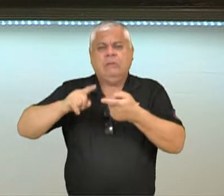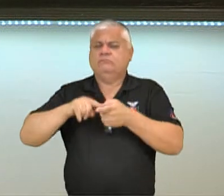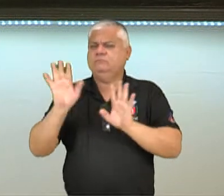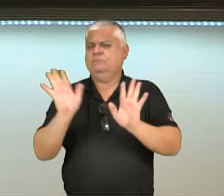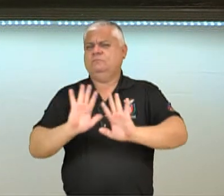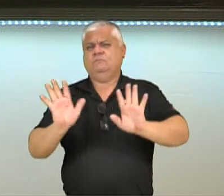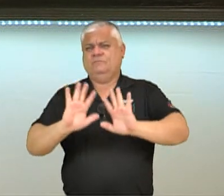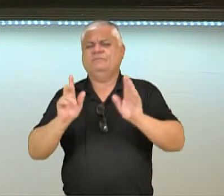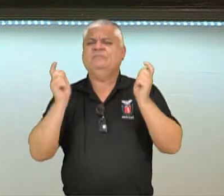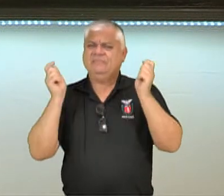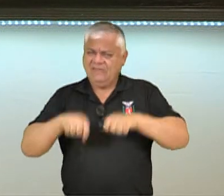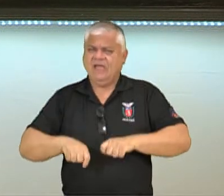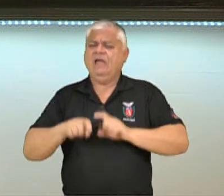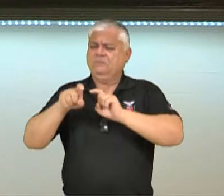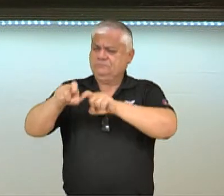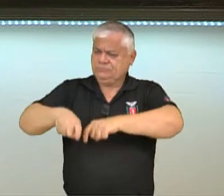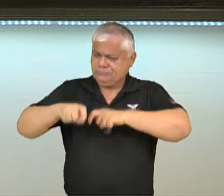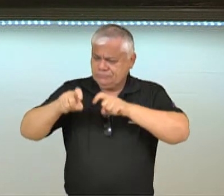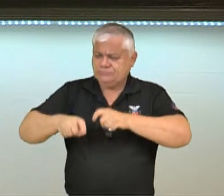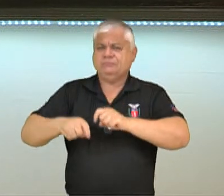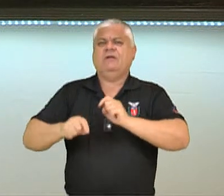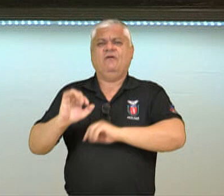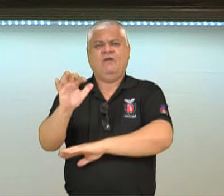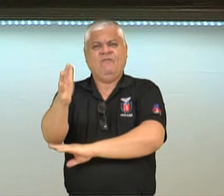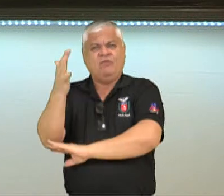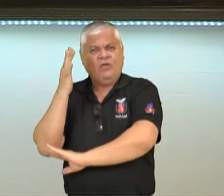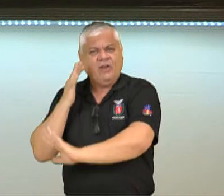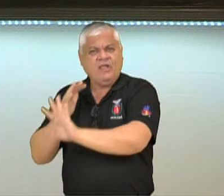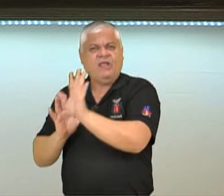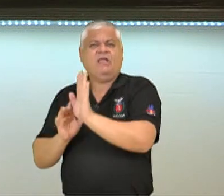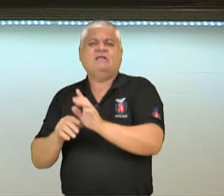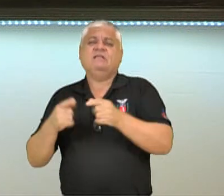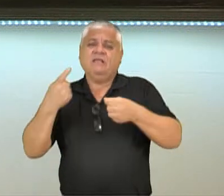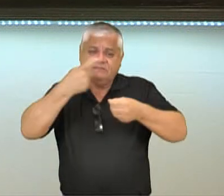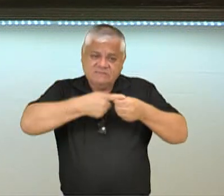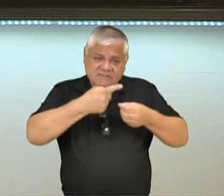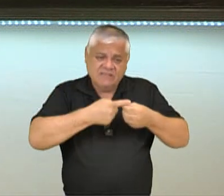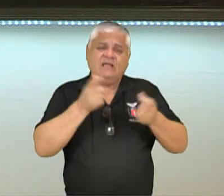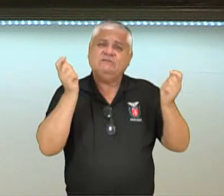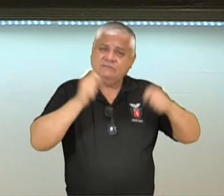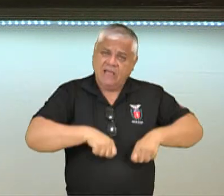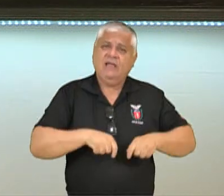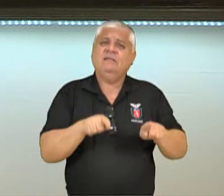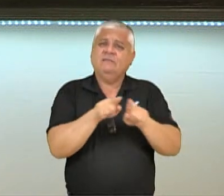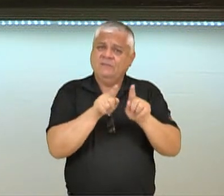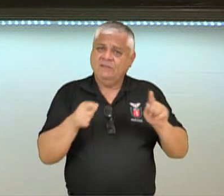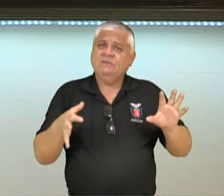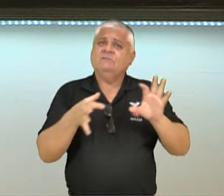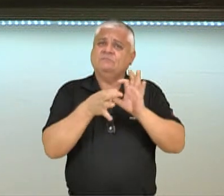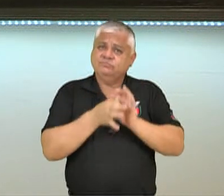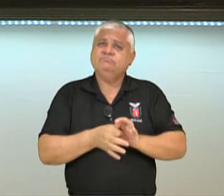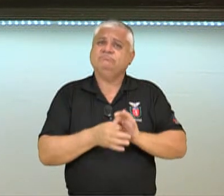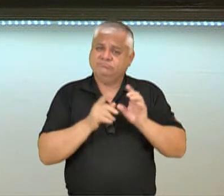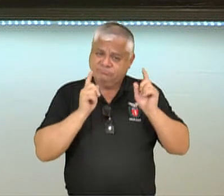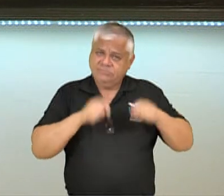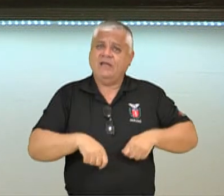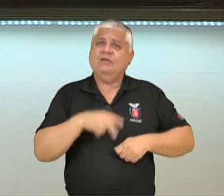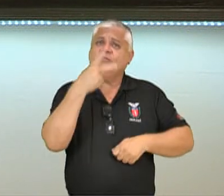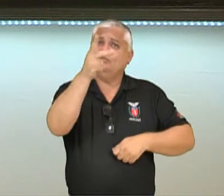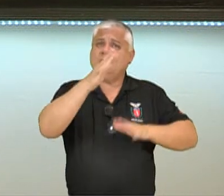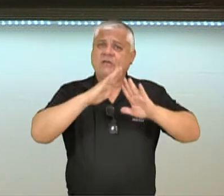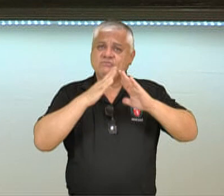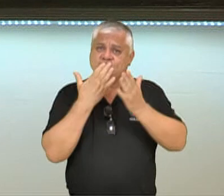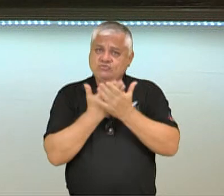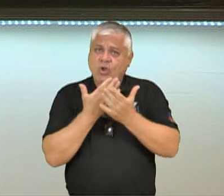É possível, sim, se organizar uma competição de corrida de orientação, até mesmo dentro da sua